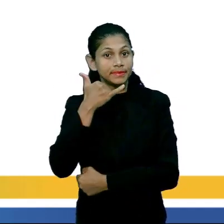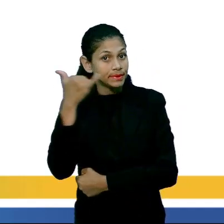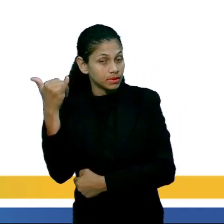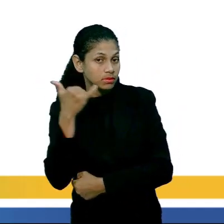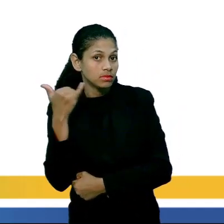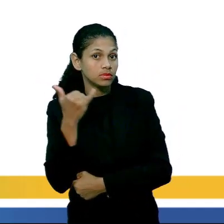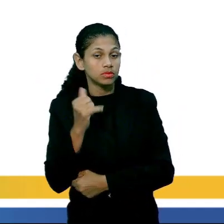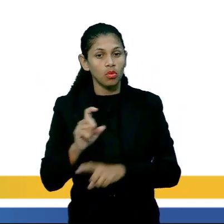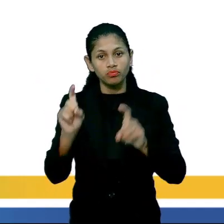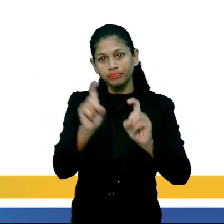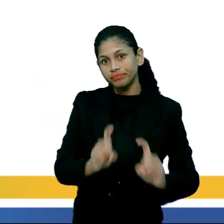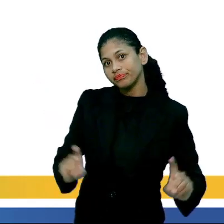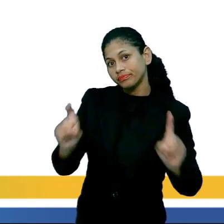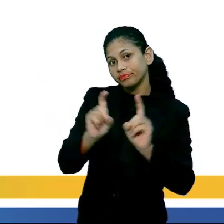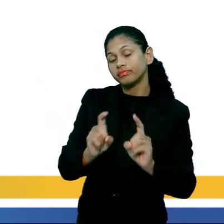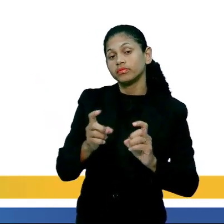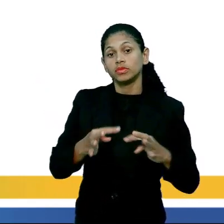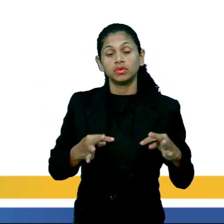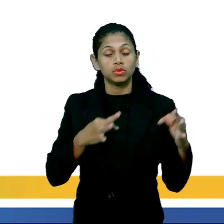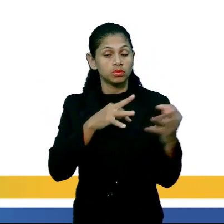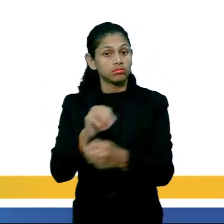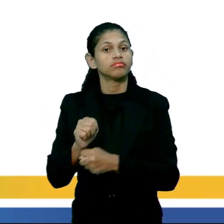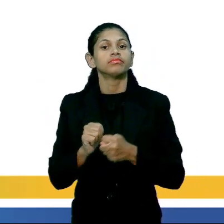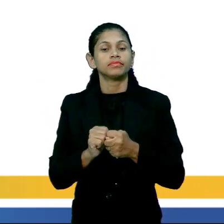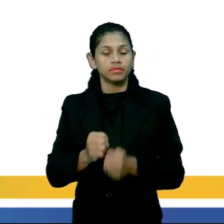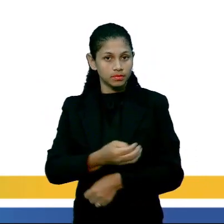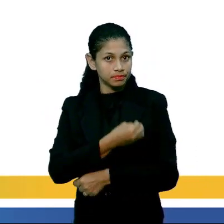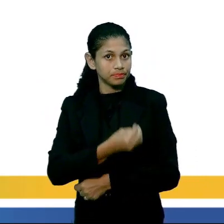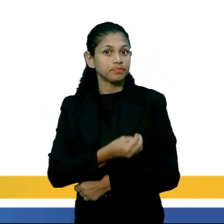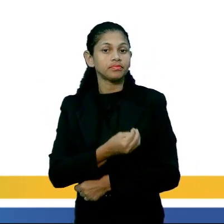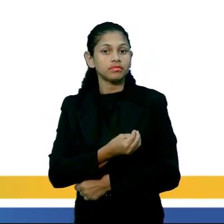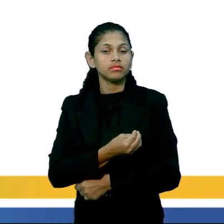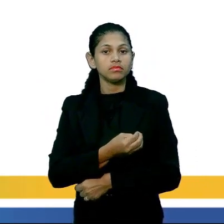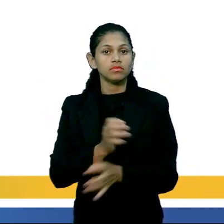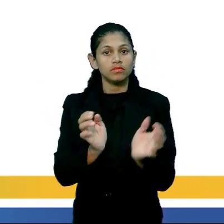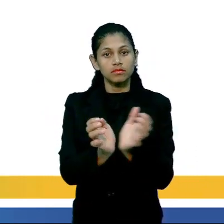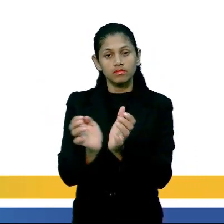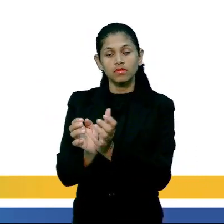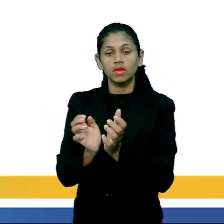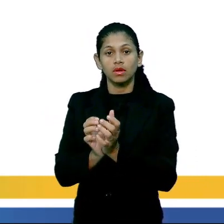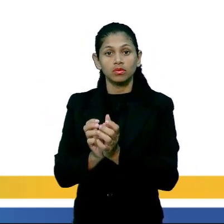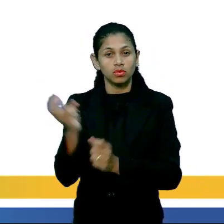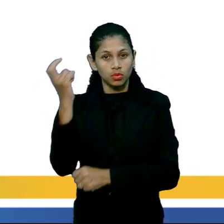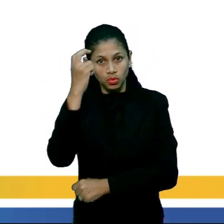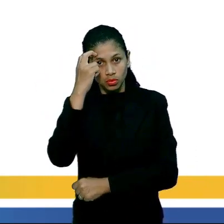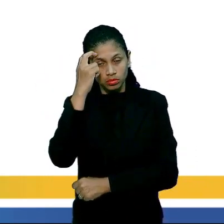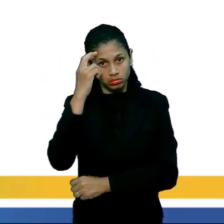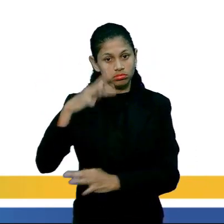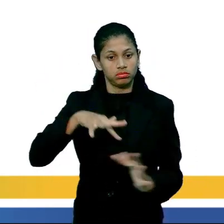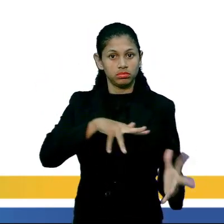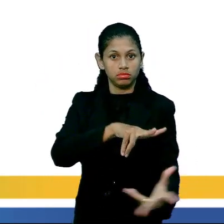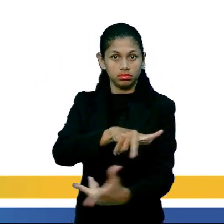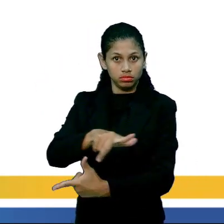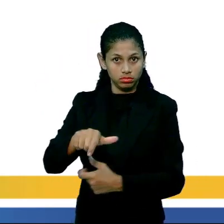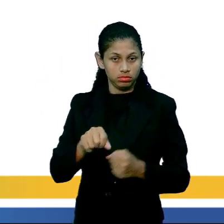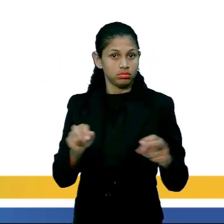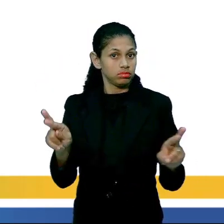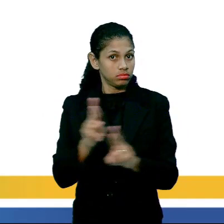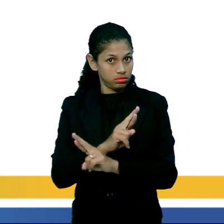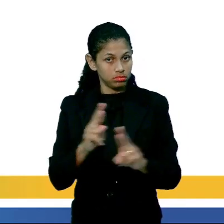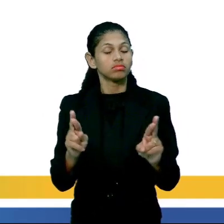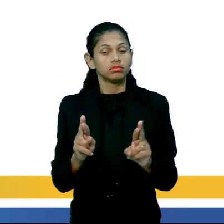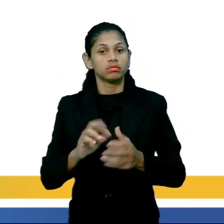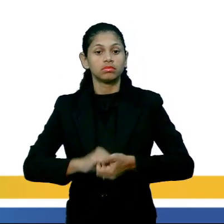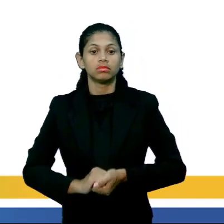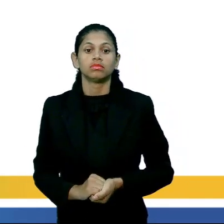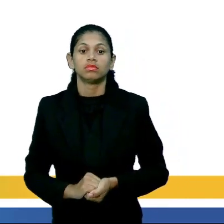computadores, ok? Todos eles fazem parte aí dessa cultura internacional ligada à globalização.